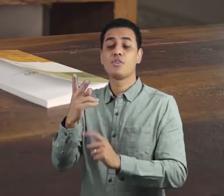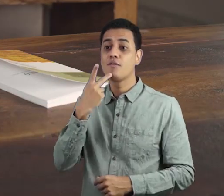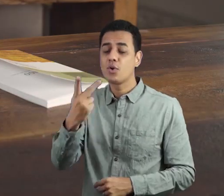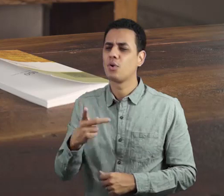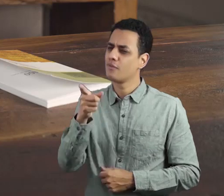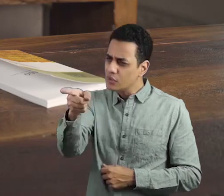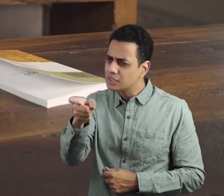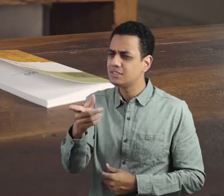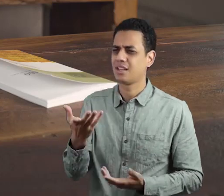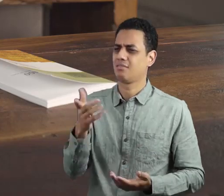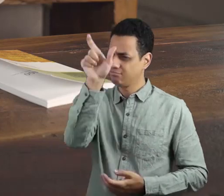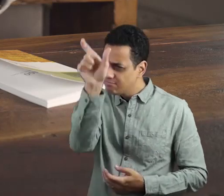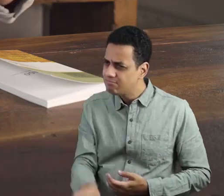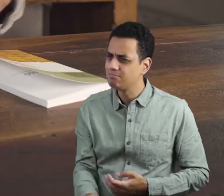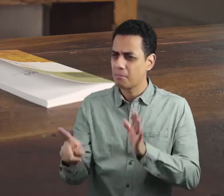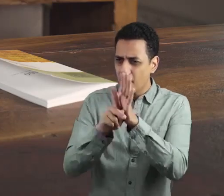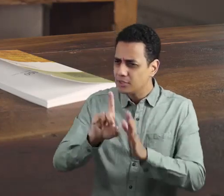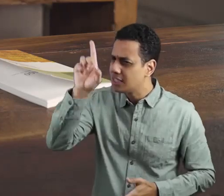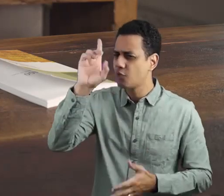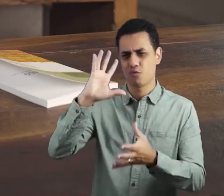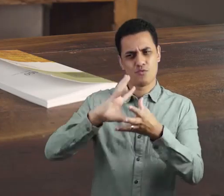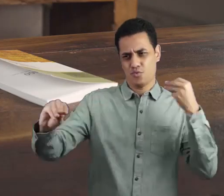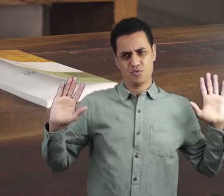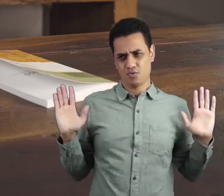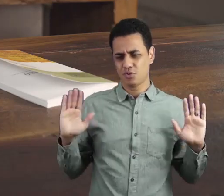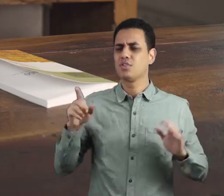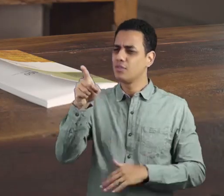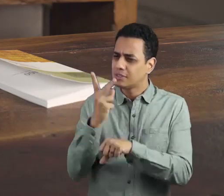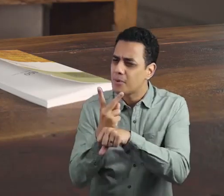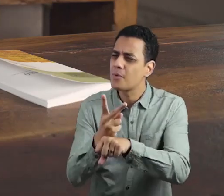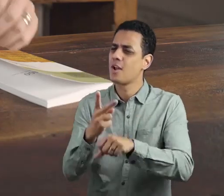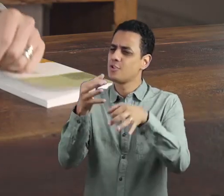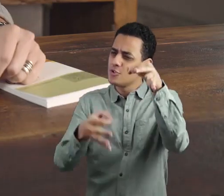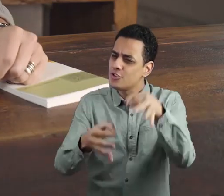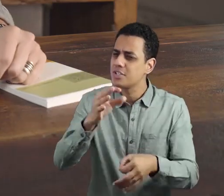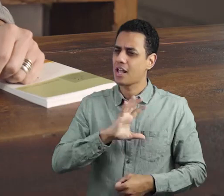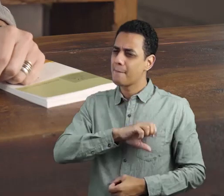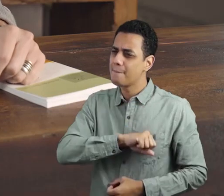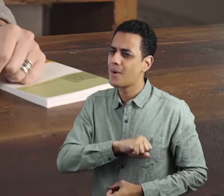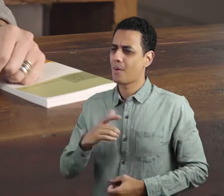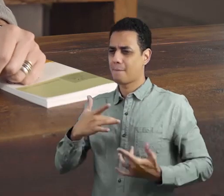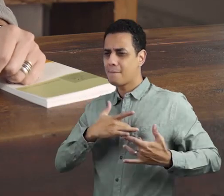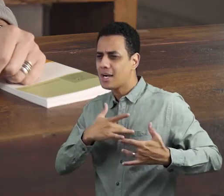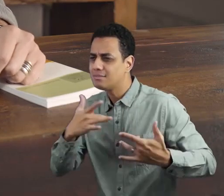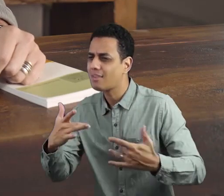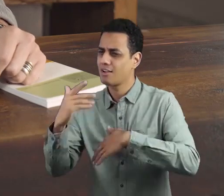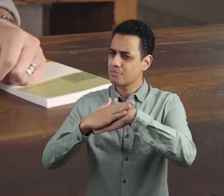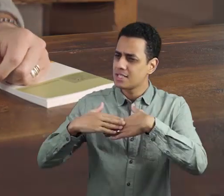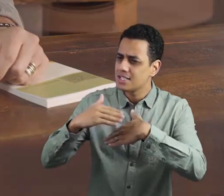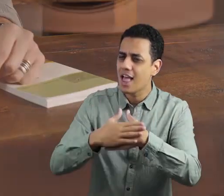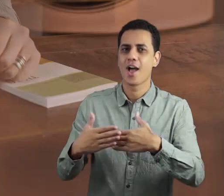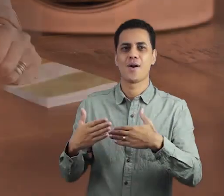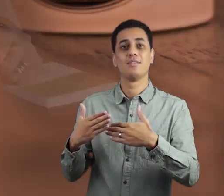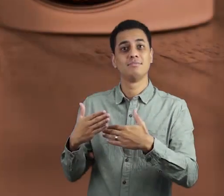ele possa ajudar os ricos que estavam naquela comunidade cristã, para que eles pudessem aprender a lidar com as riquezas. E